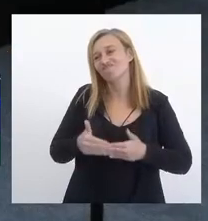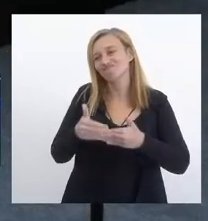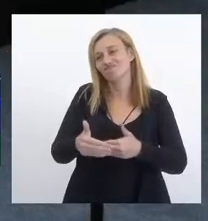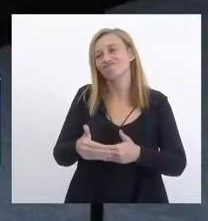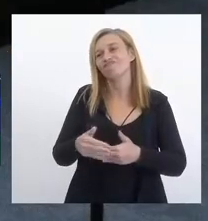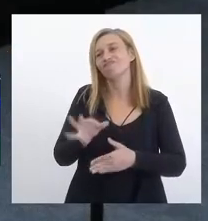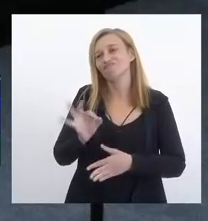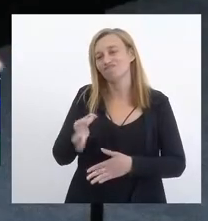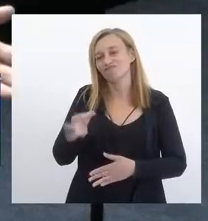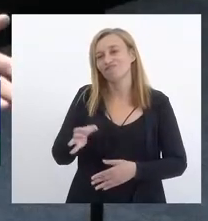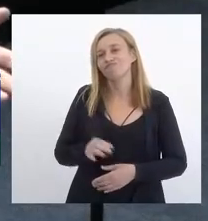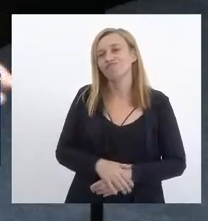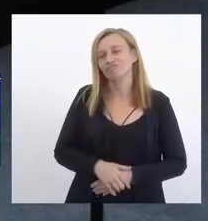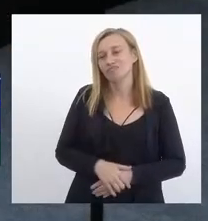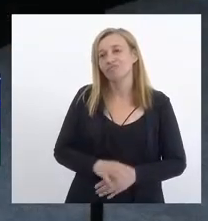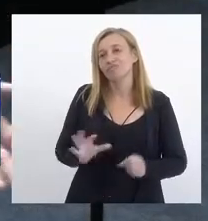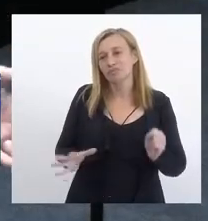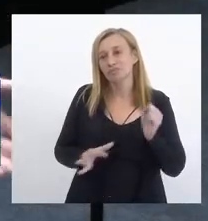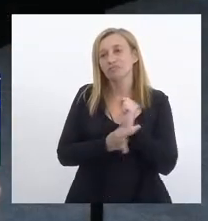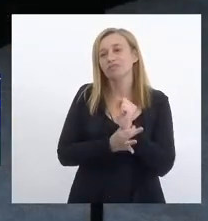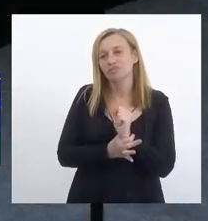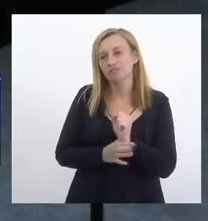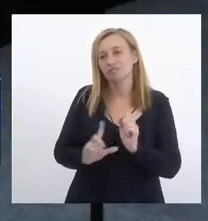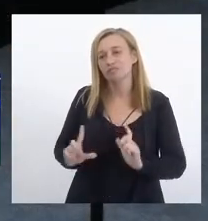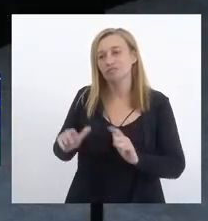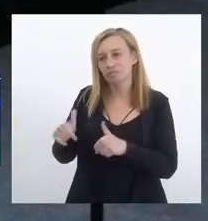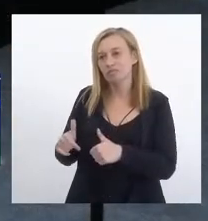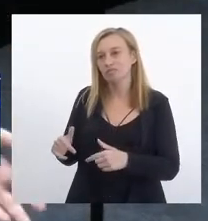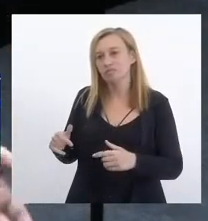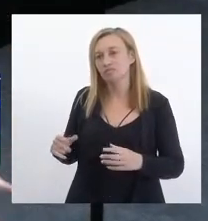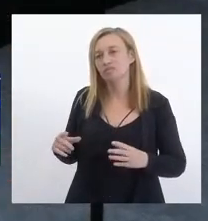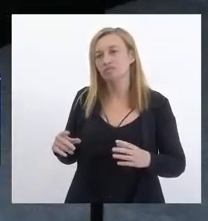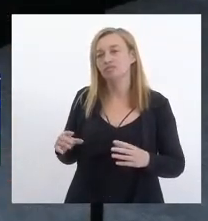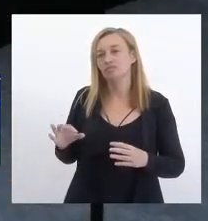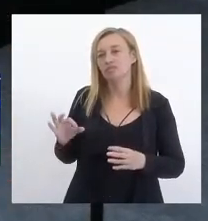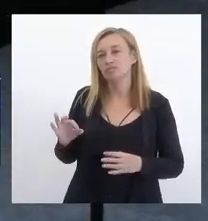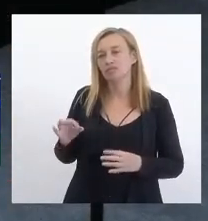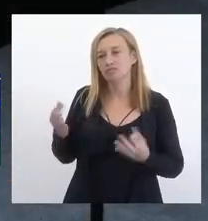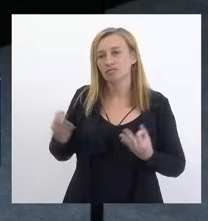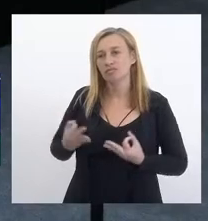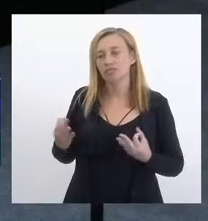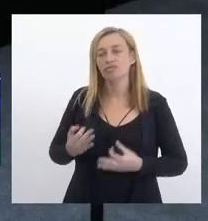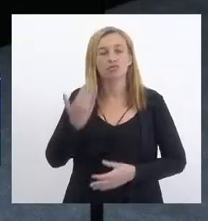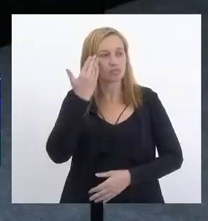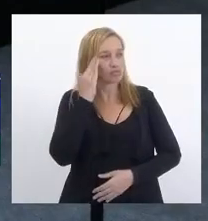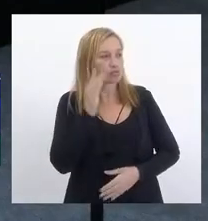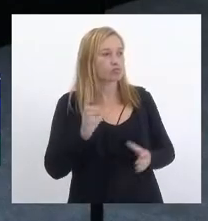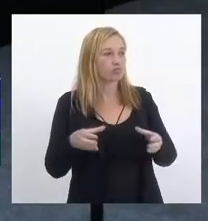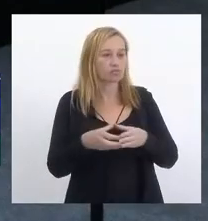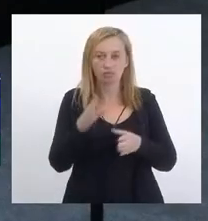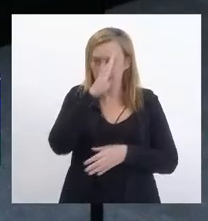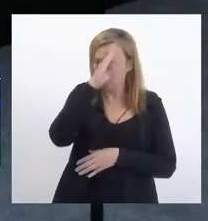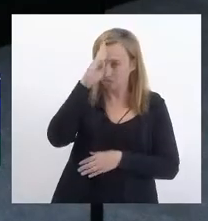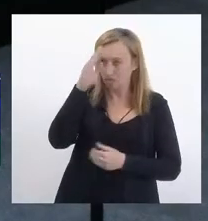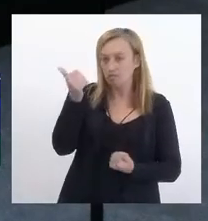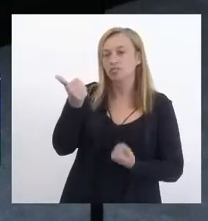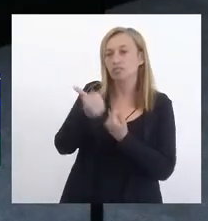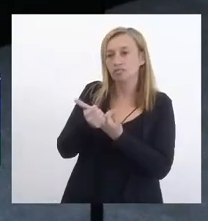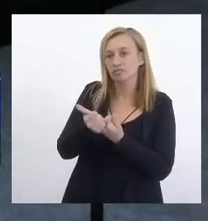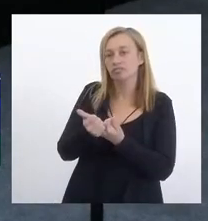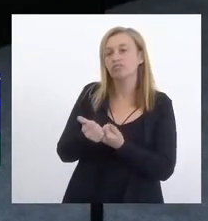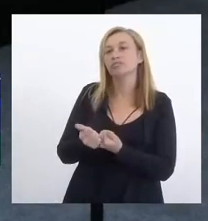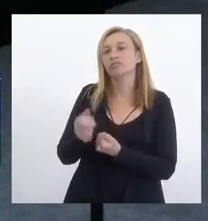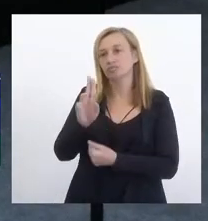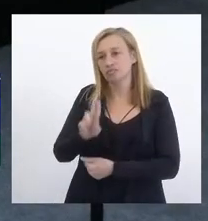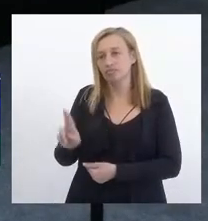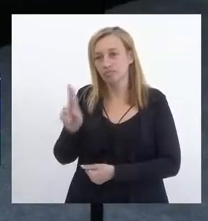fato no que garante o seu funcionamento pleno. Então, por isso, eu entendo a comunidade universitária e apoio essa posição da comunidade